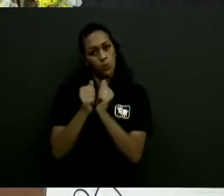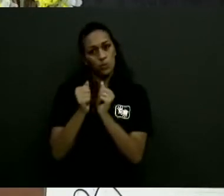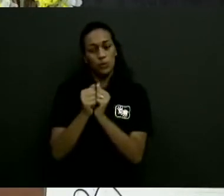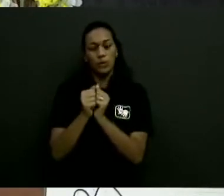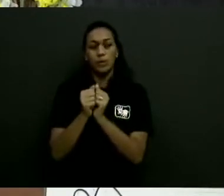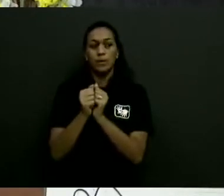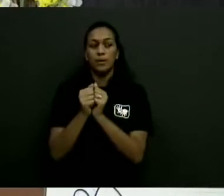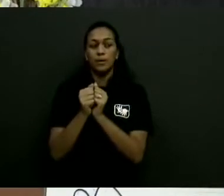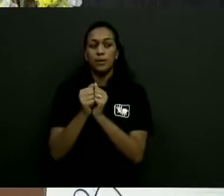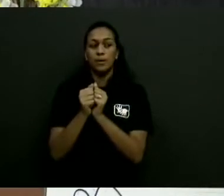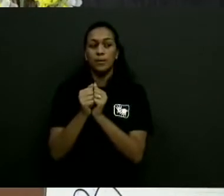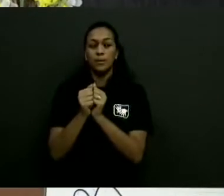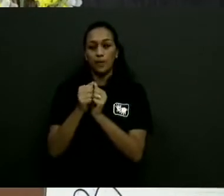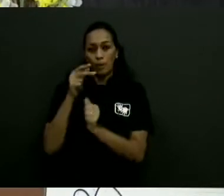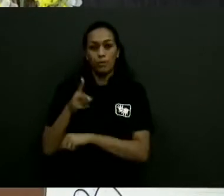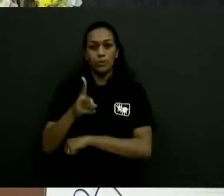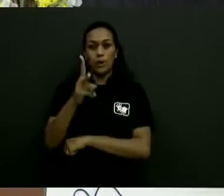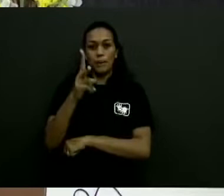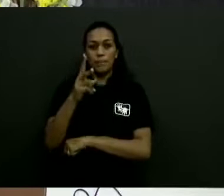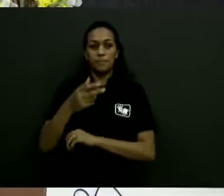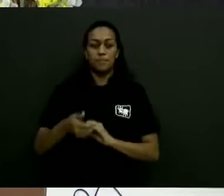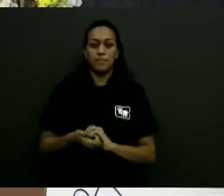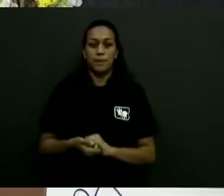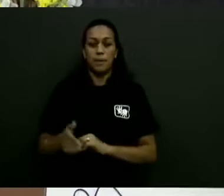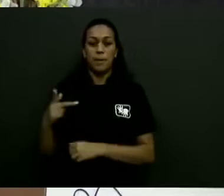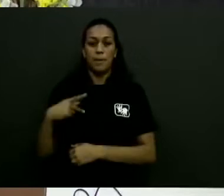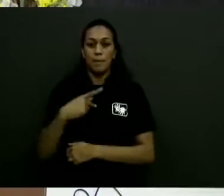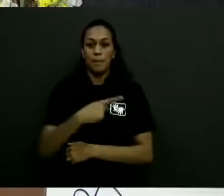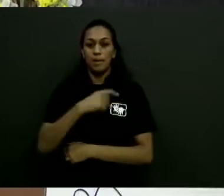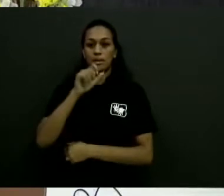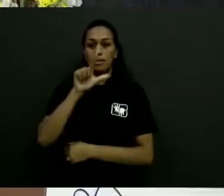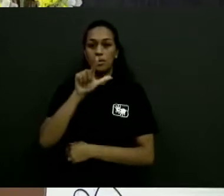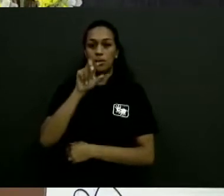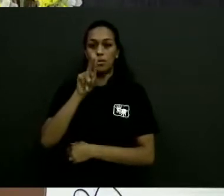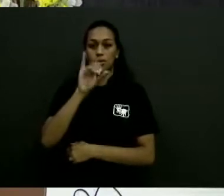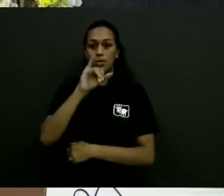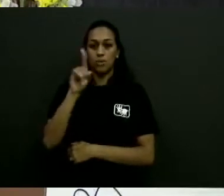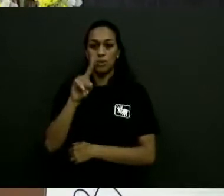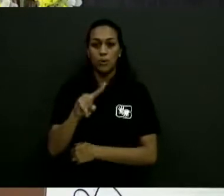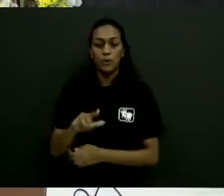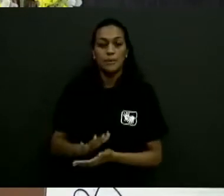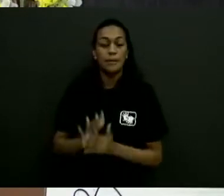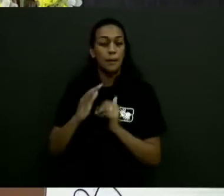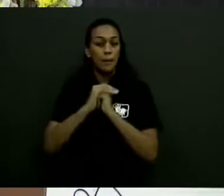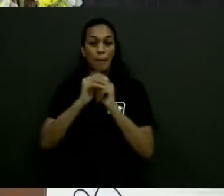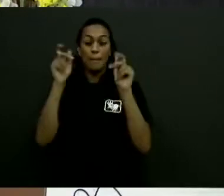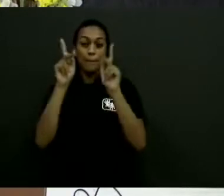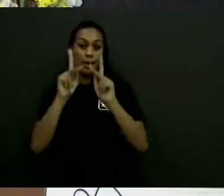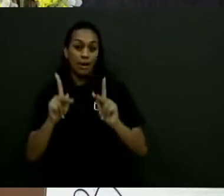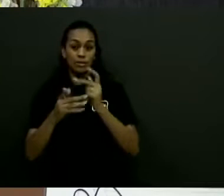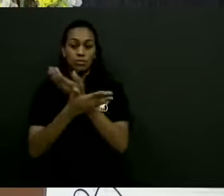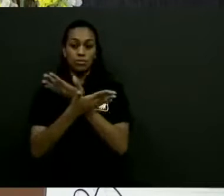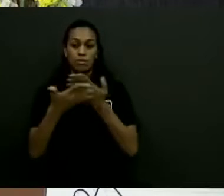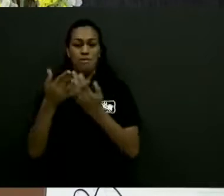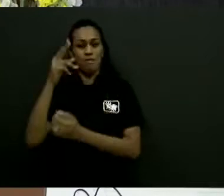E depois nós vamos dar continuidade. Pastor Luiz. Amém. Paz seja convosco.